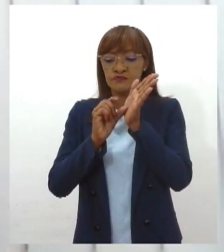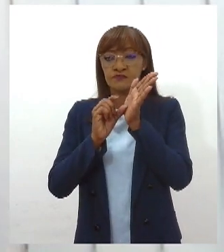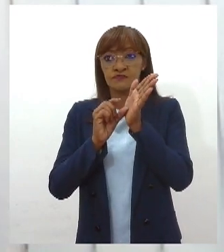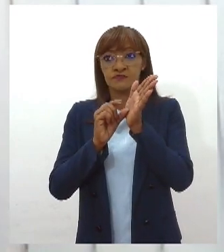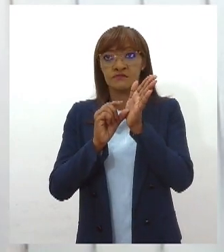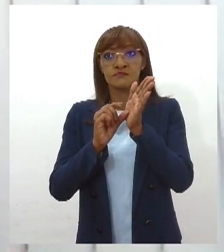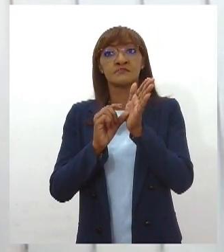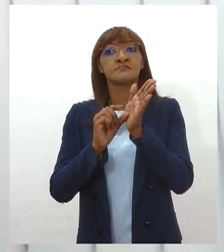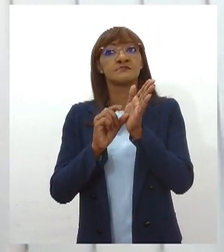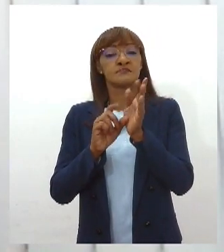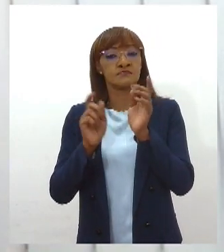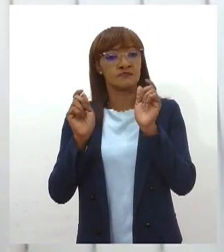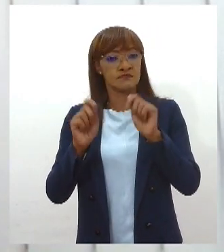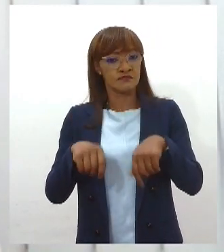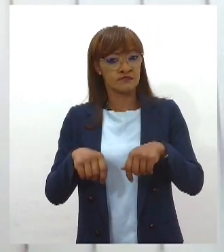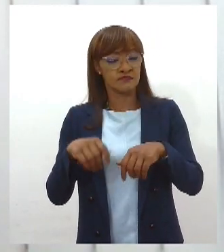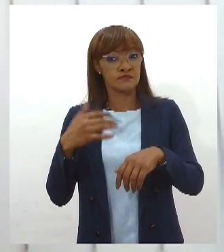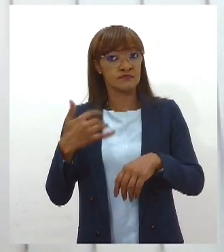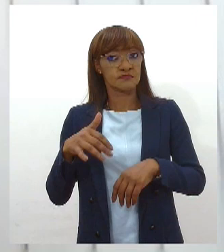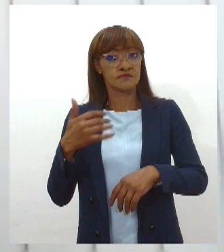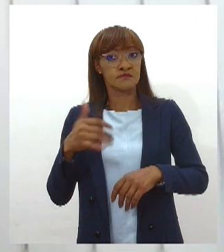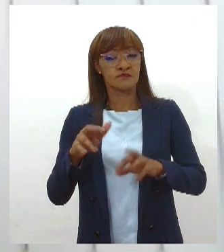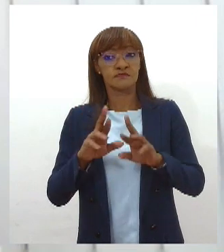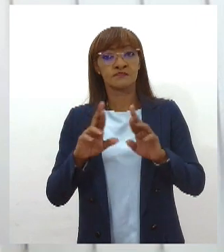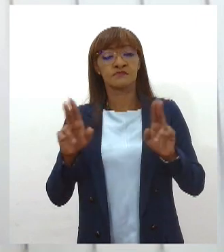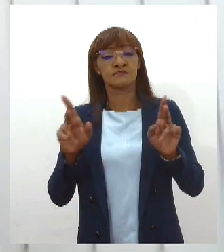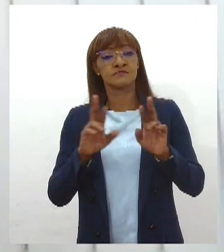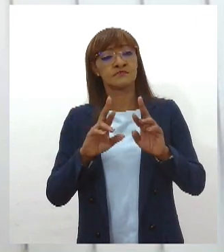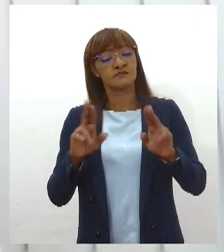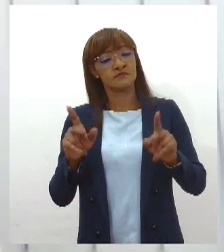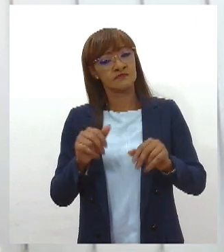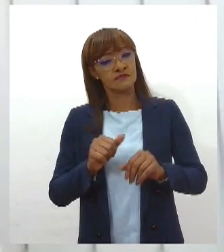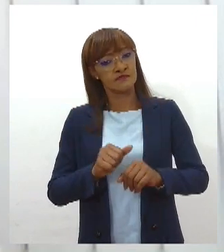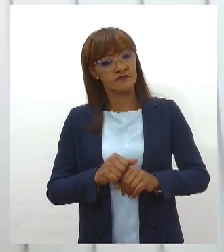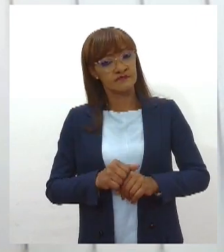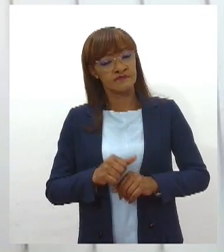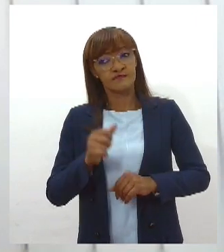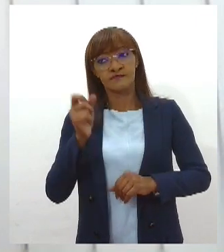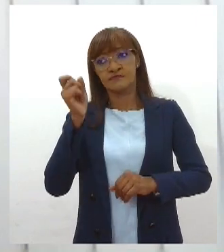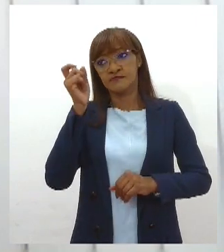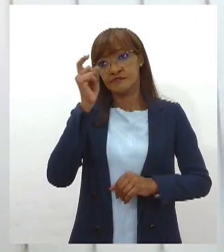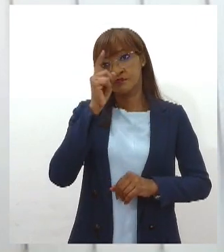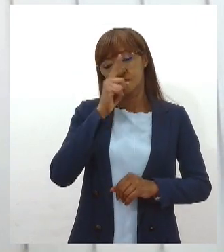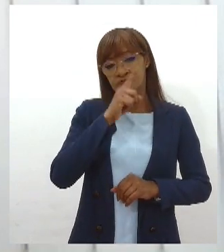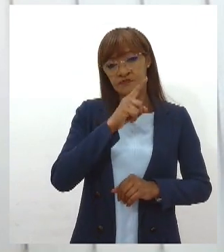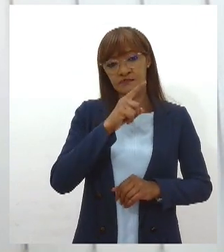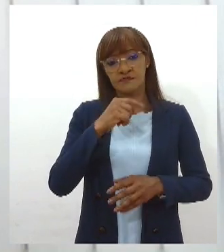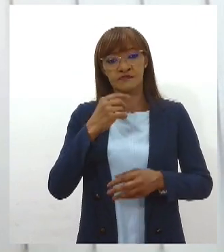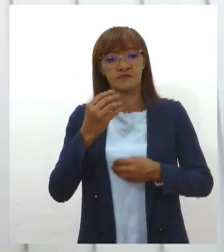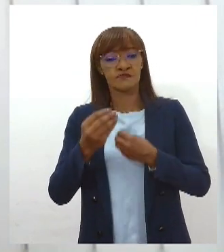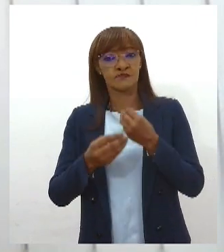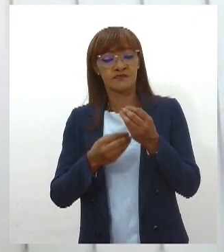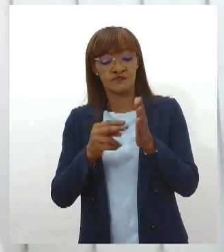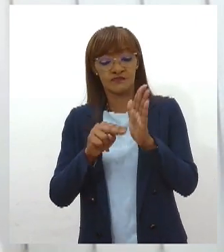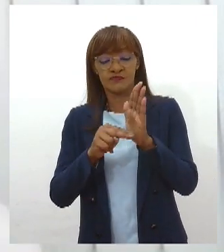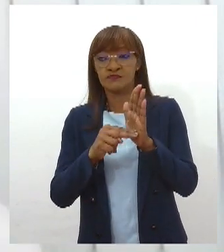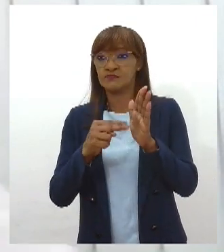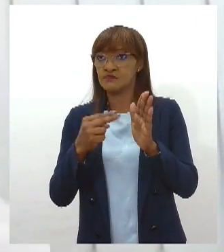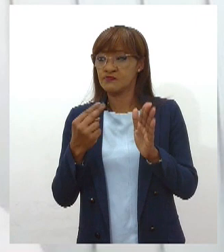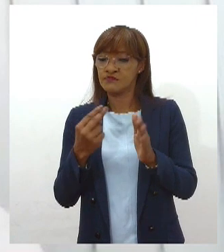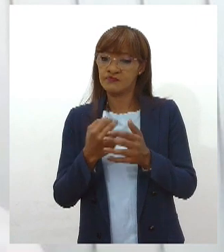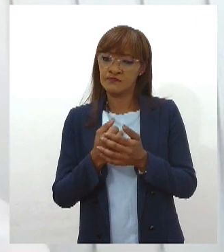é um pouco diferente e um pouco mais complexo, que seria uma cirurgia. Então, o tratamento